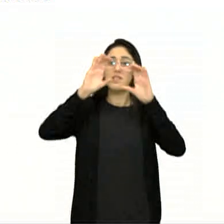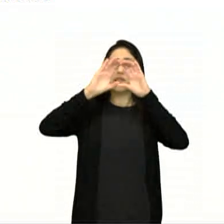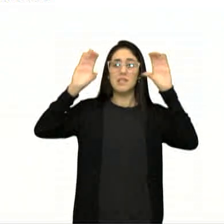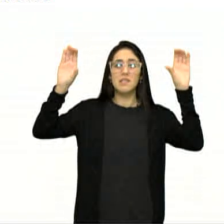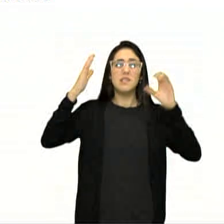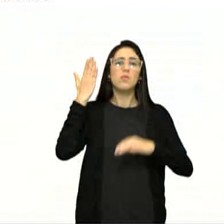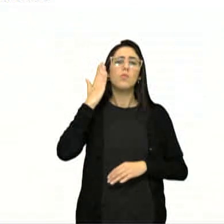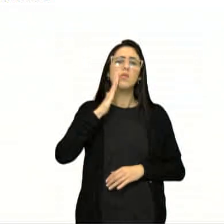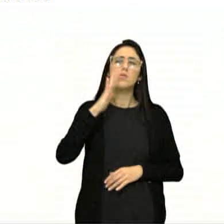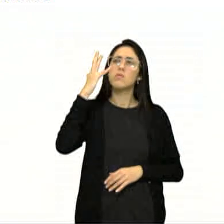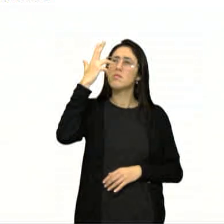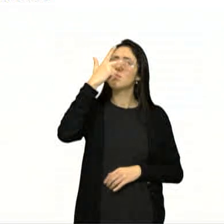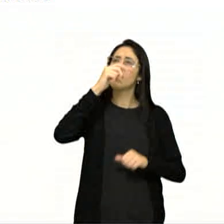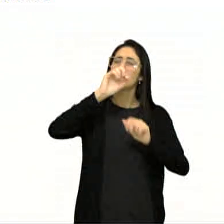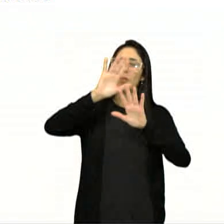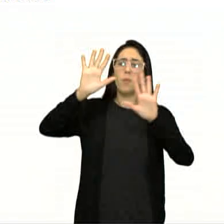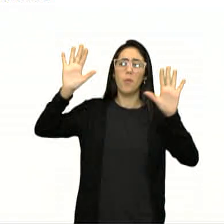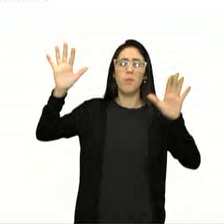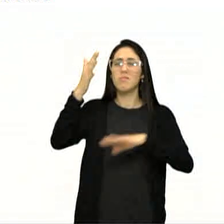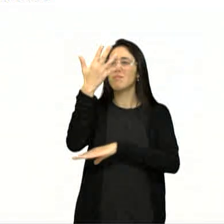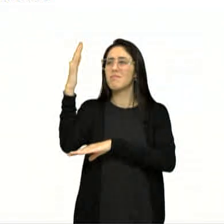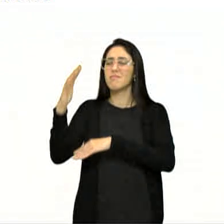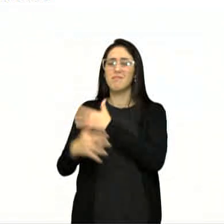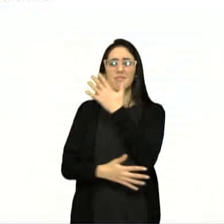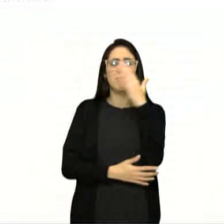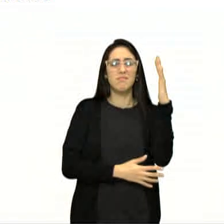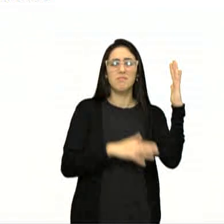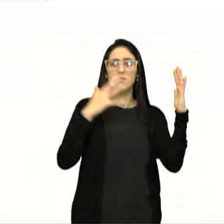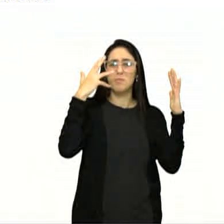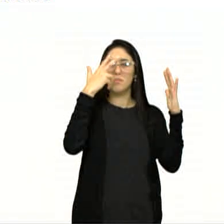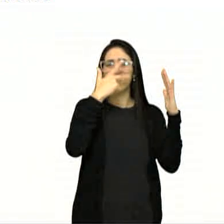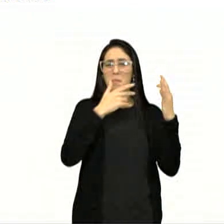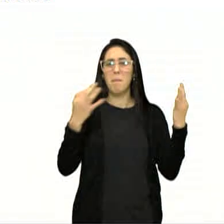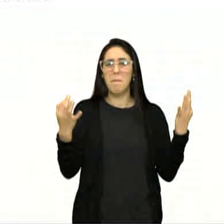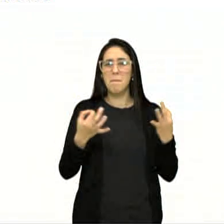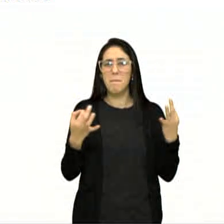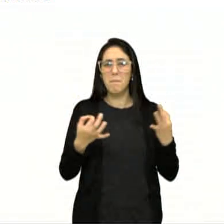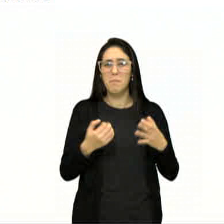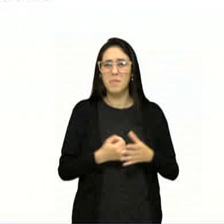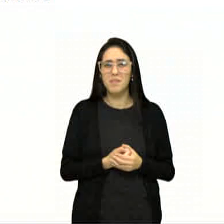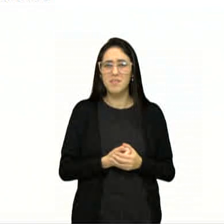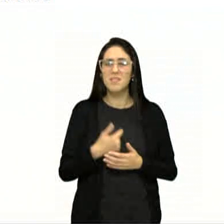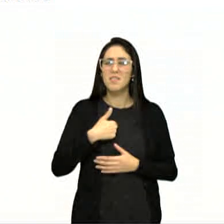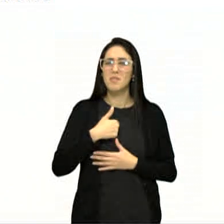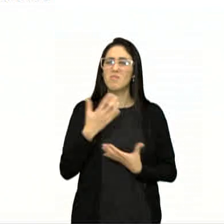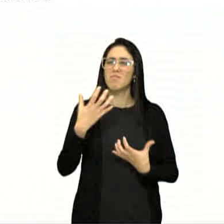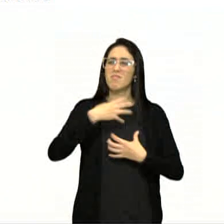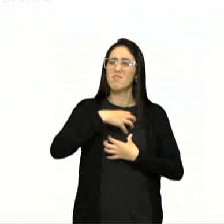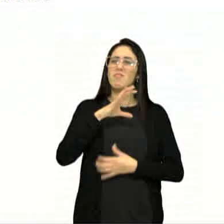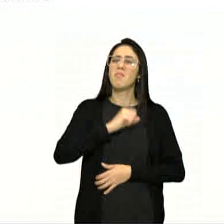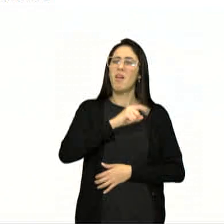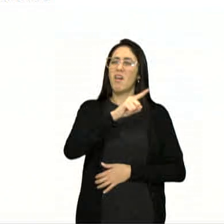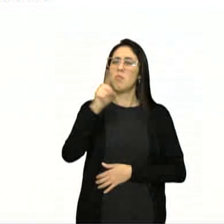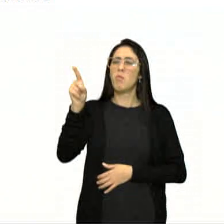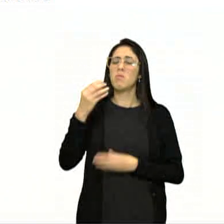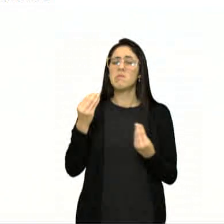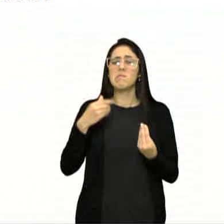doce nalva acorda a natureza mais louçã. Não me batera tanto amor no peito se eu morresse